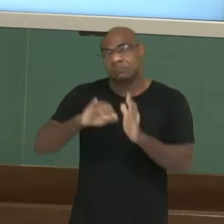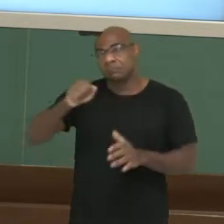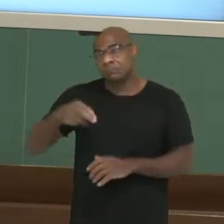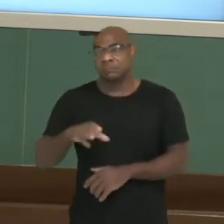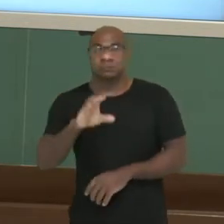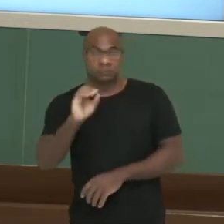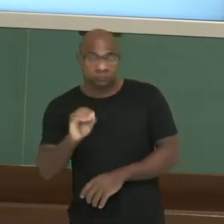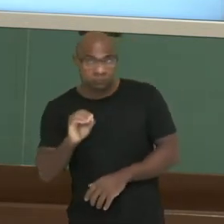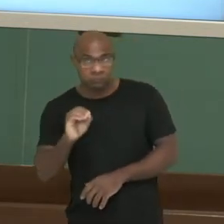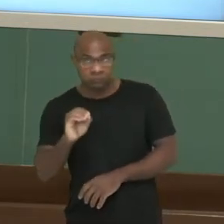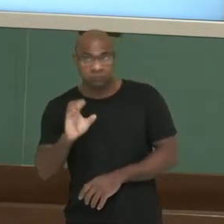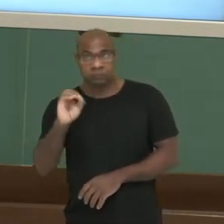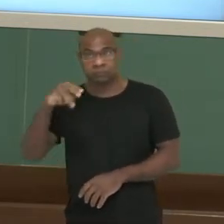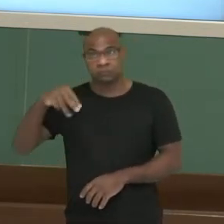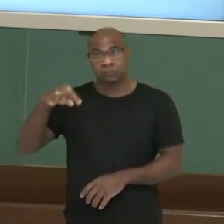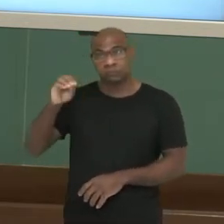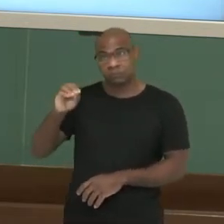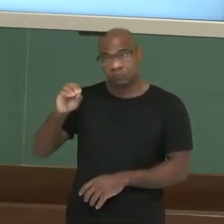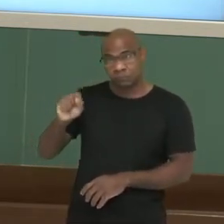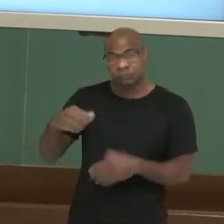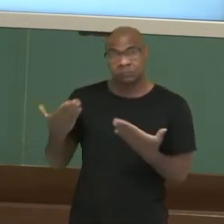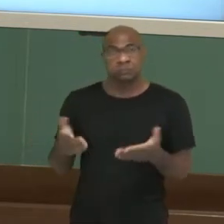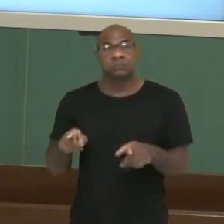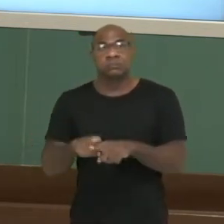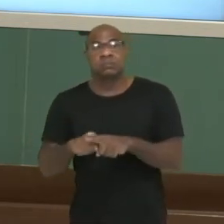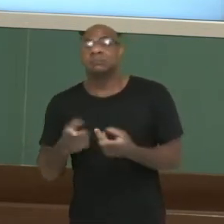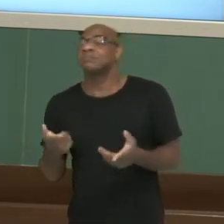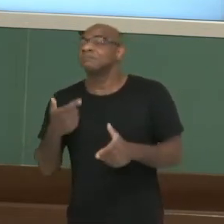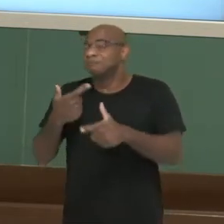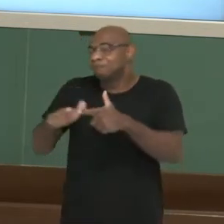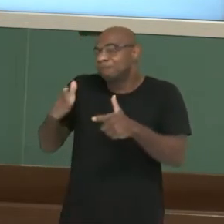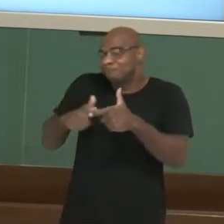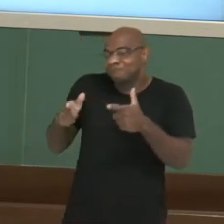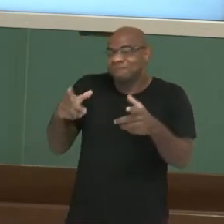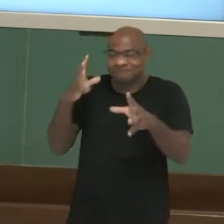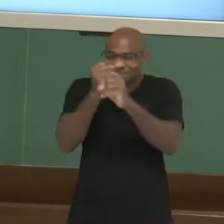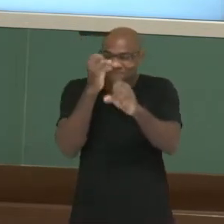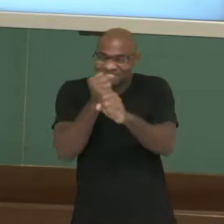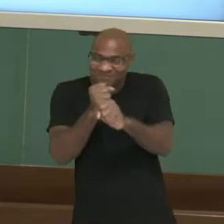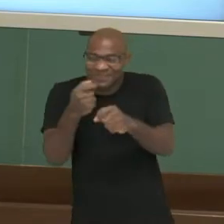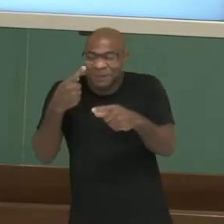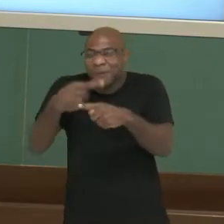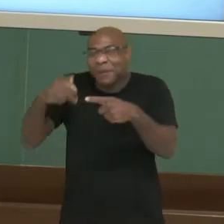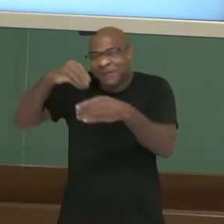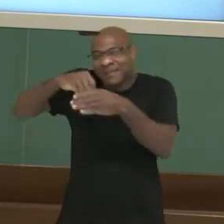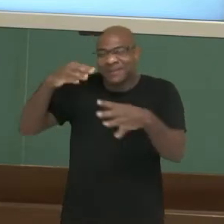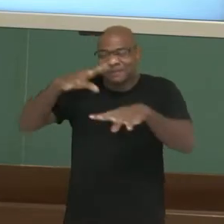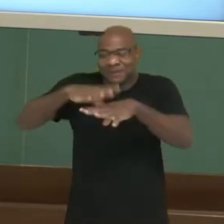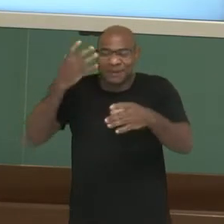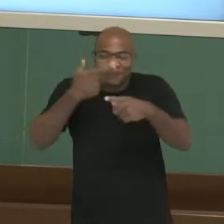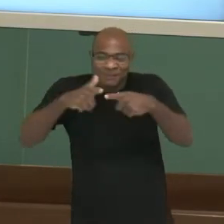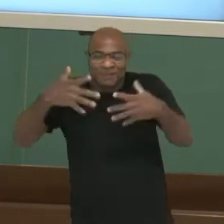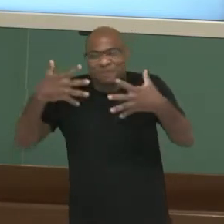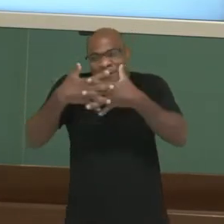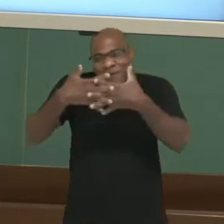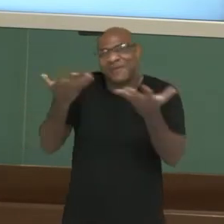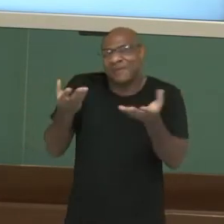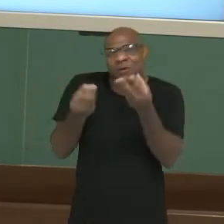sabe explicar o que é? E resolver probleminhas envolvendo transações financeiras. Vamos lá